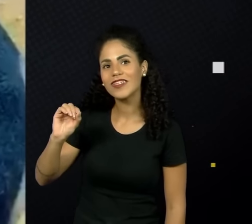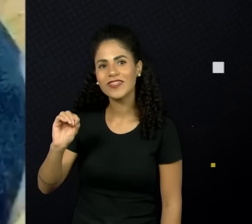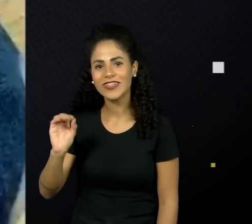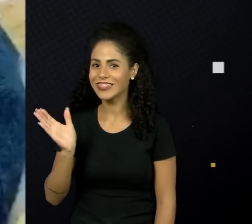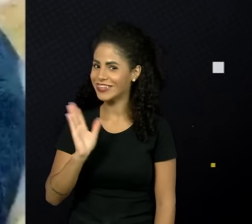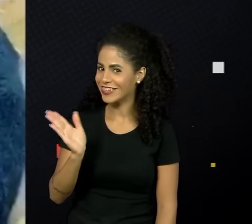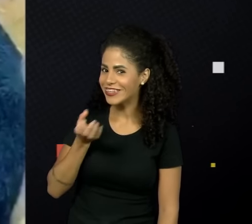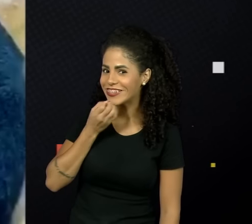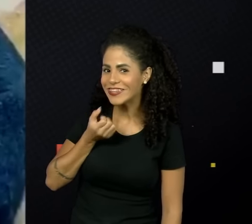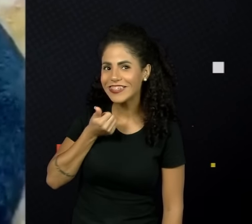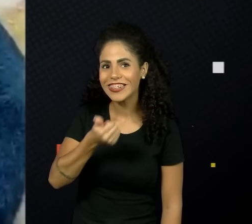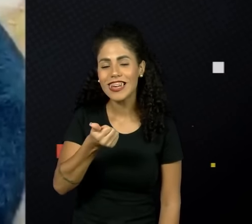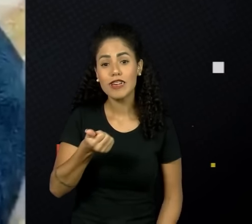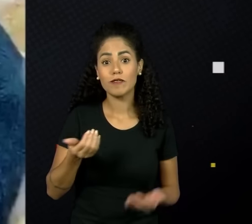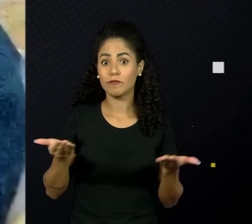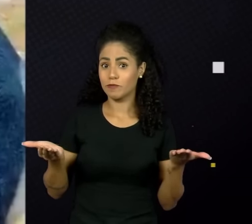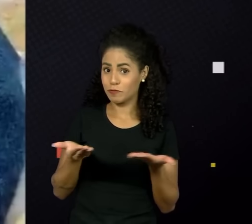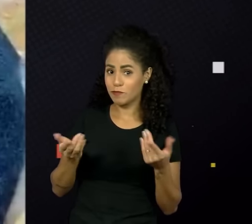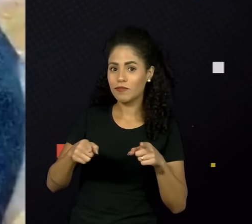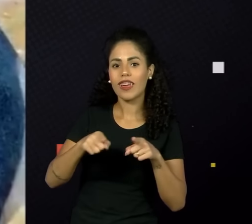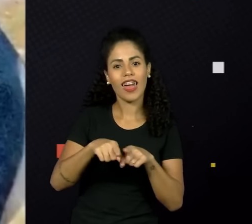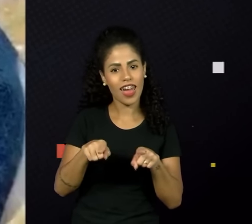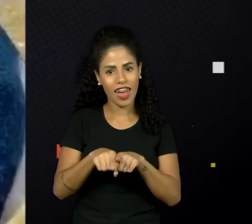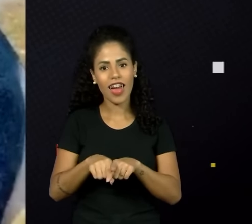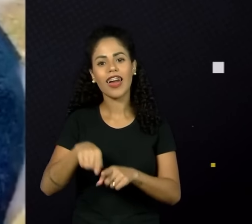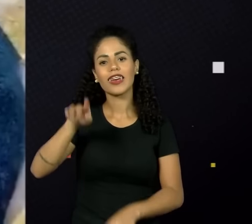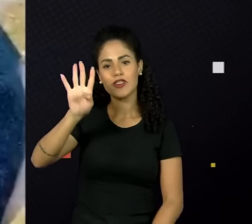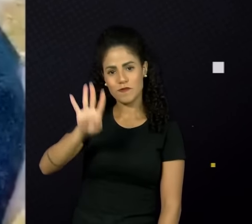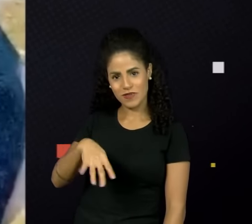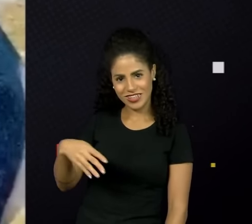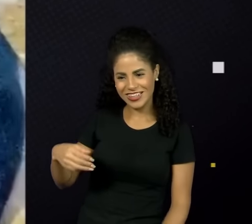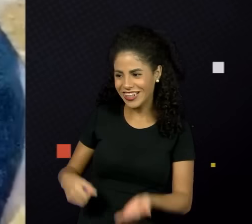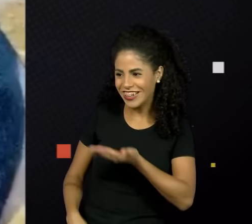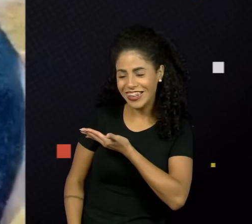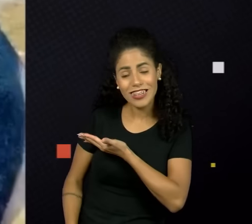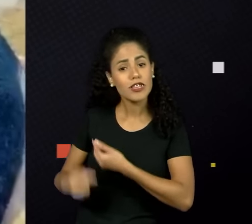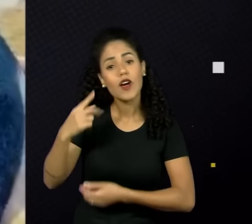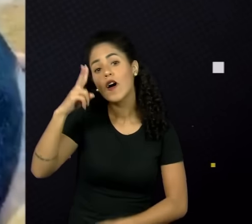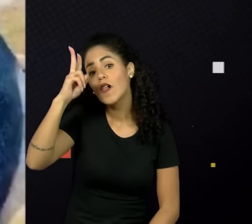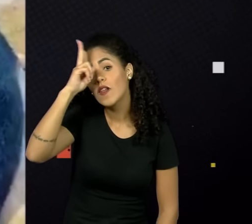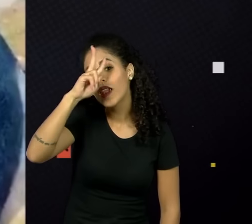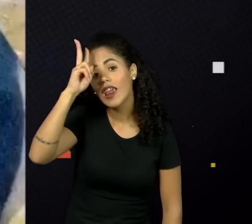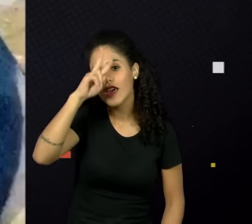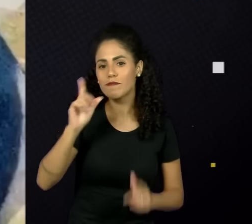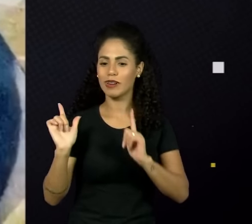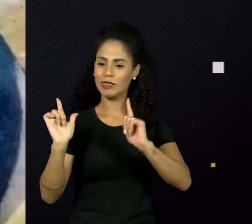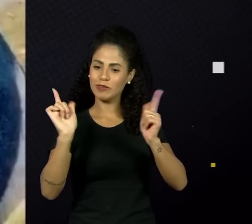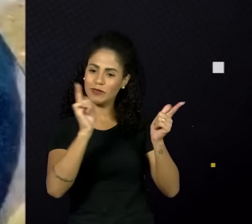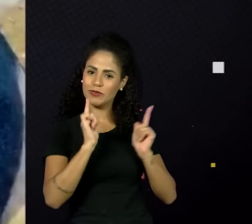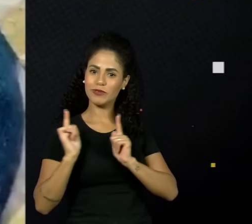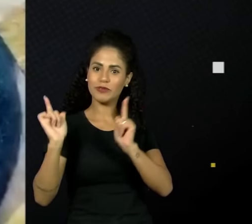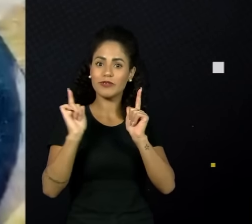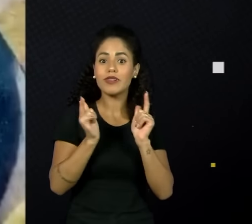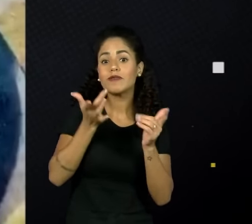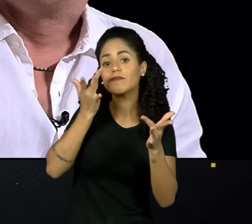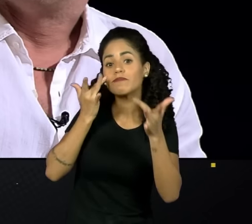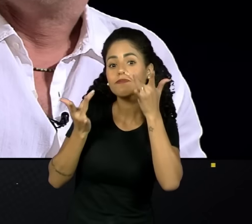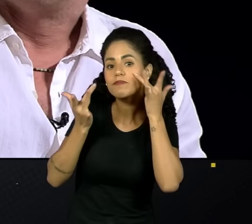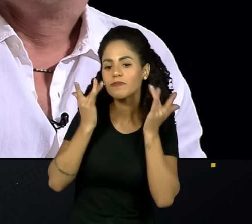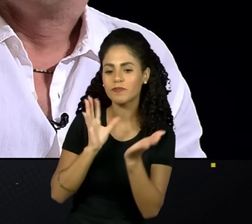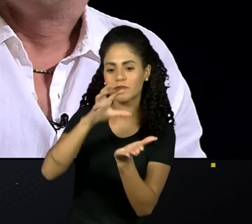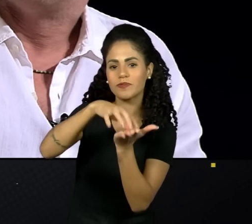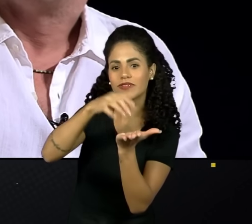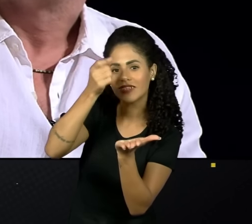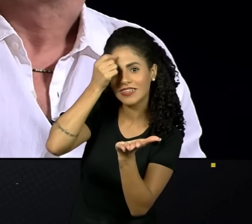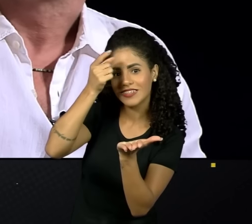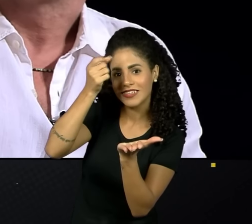Bueno aqui de Barcelona lembrando nossas aventuras teatrais no Centro Cultural